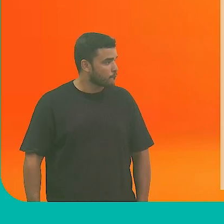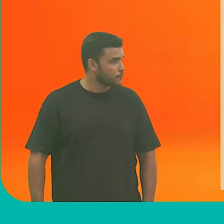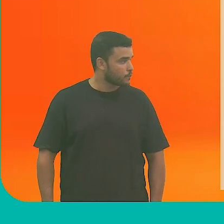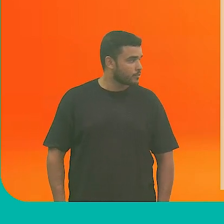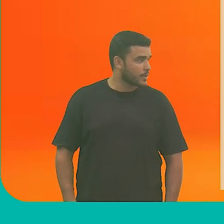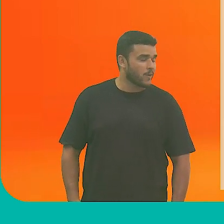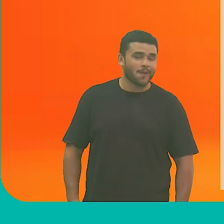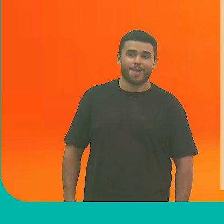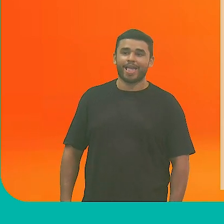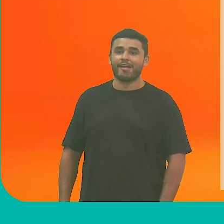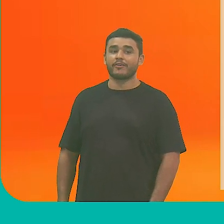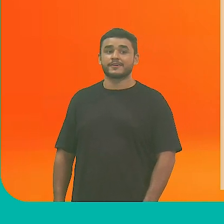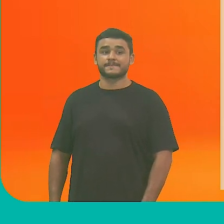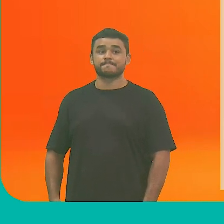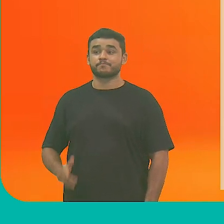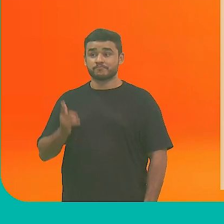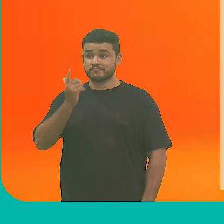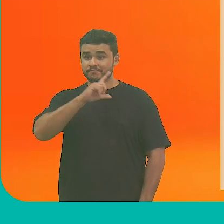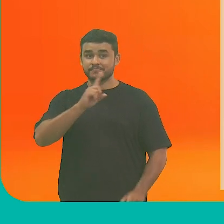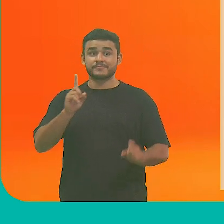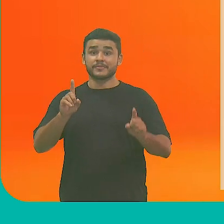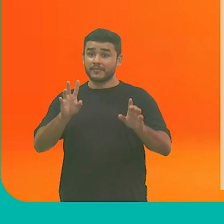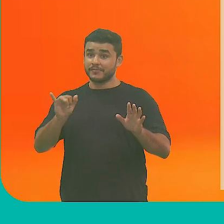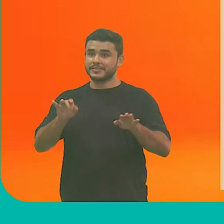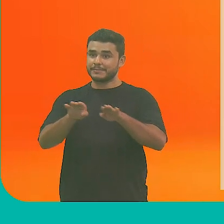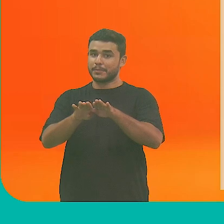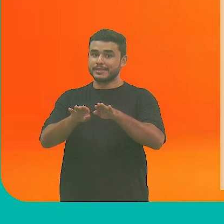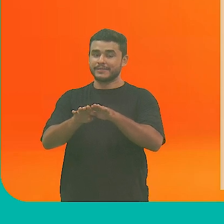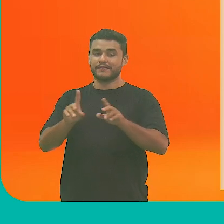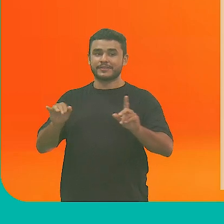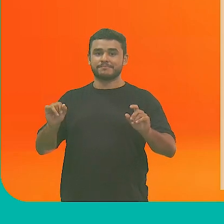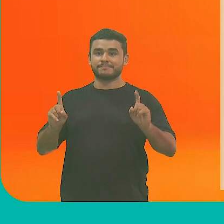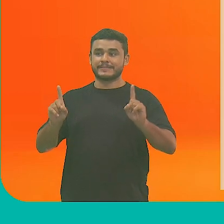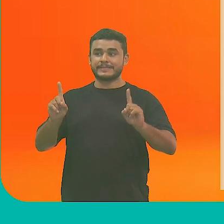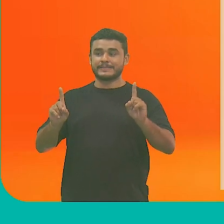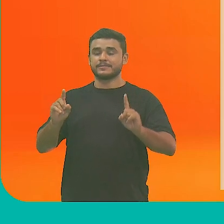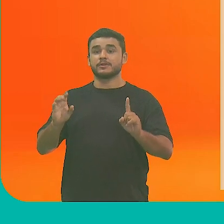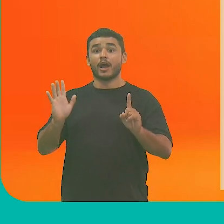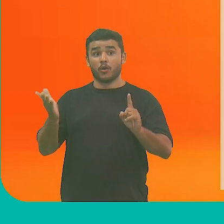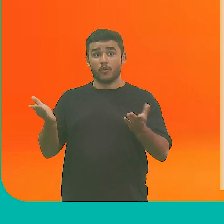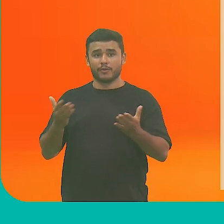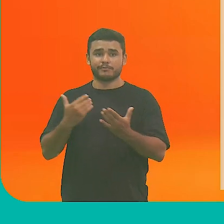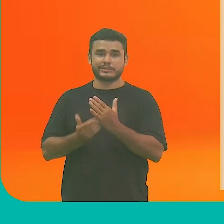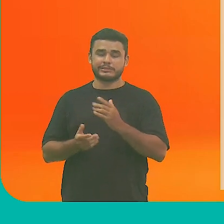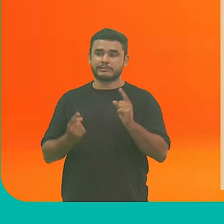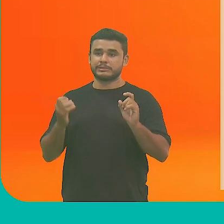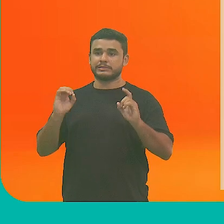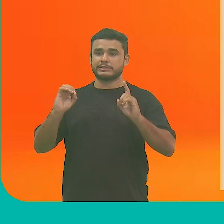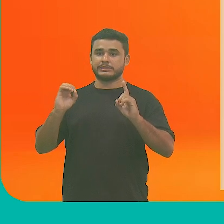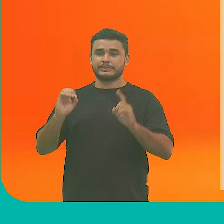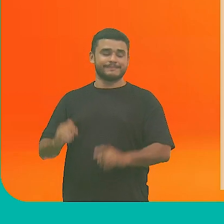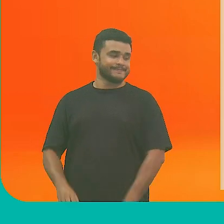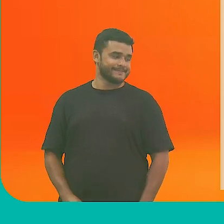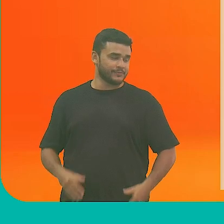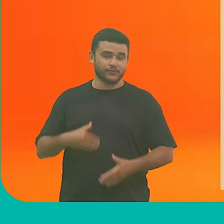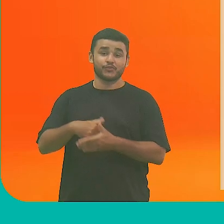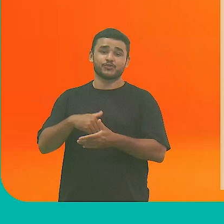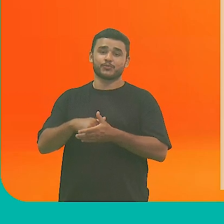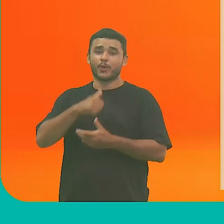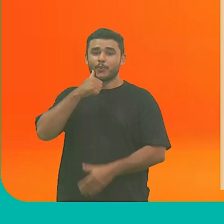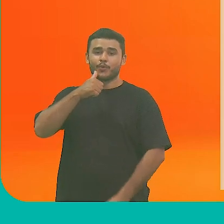viu? As meninas vão empatar. É? Então, gente, ó, preste atenção aqui, ó. Vamos voltar para